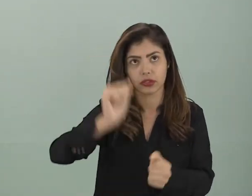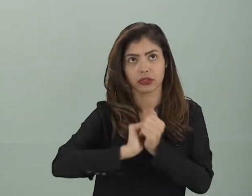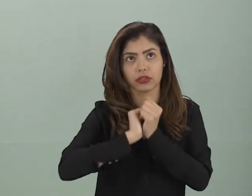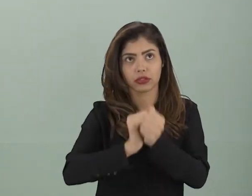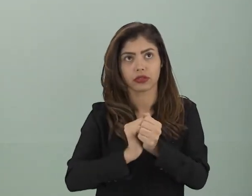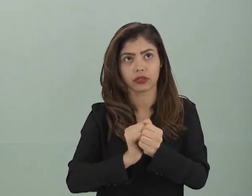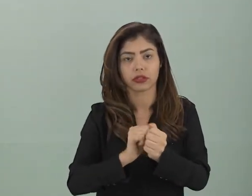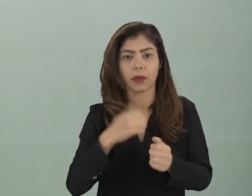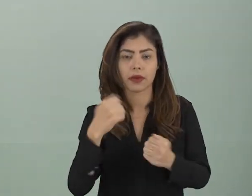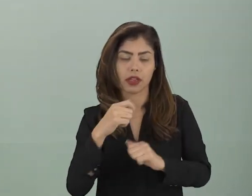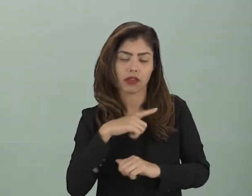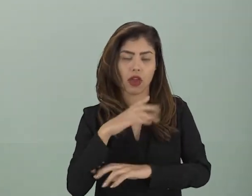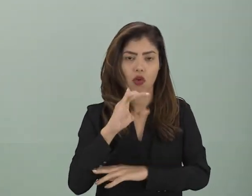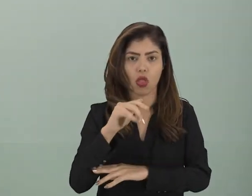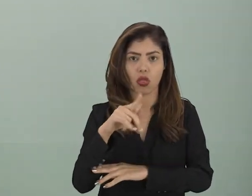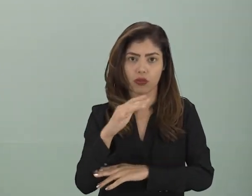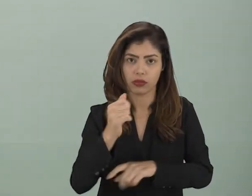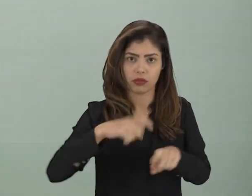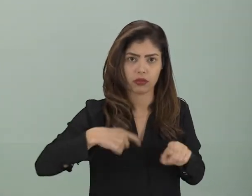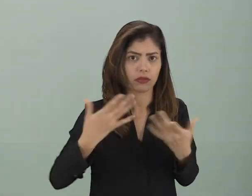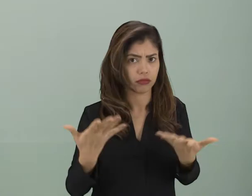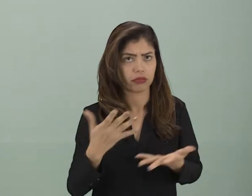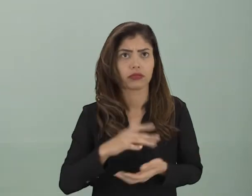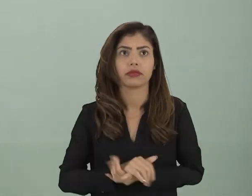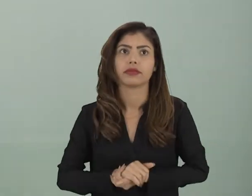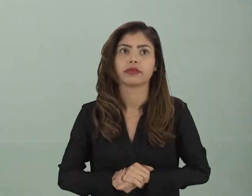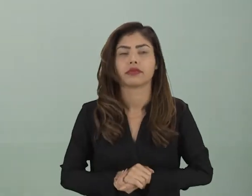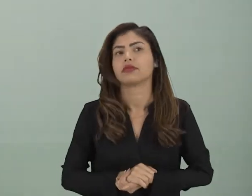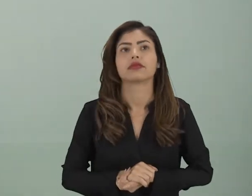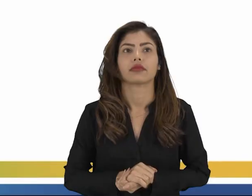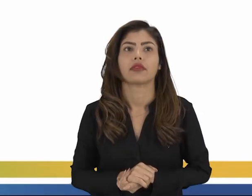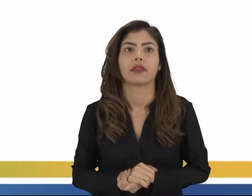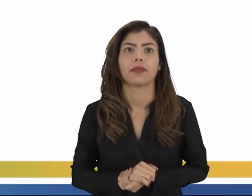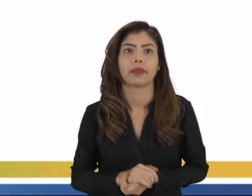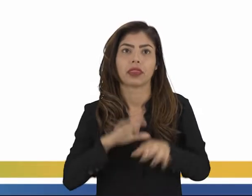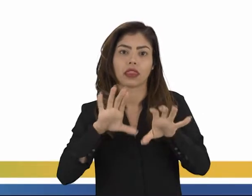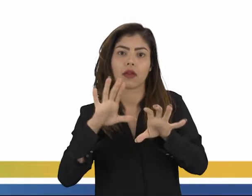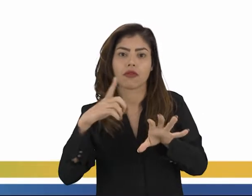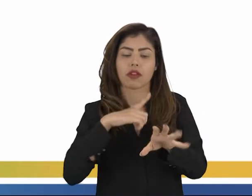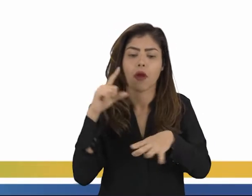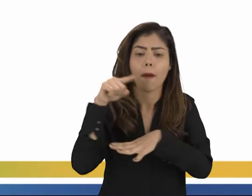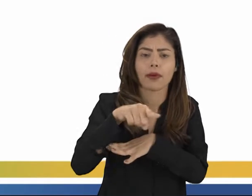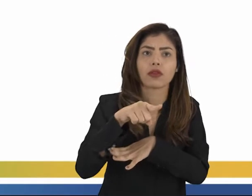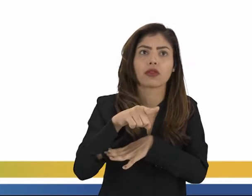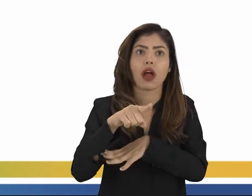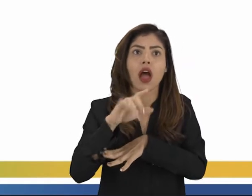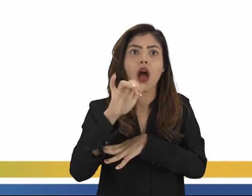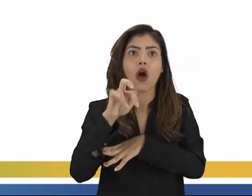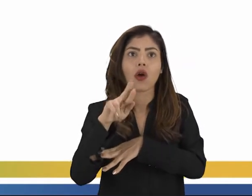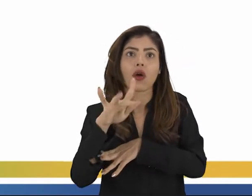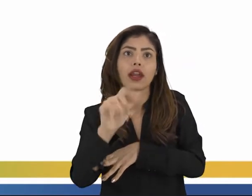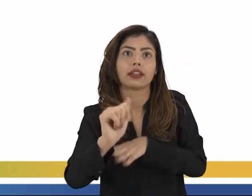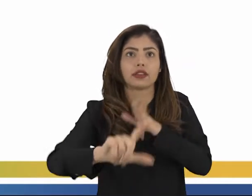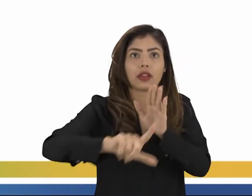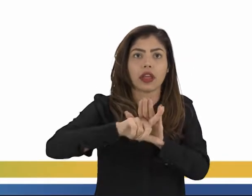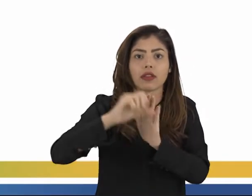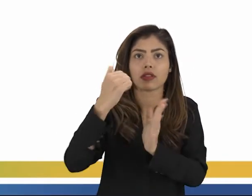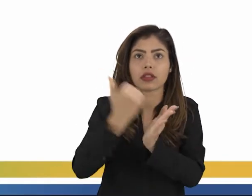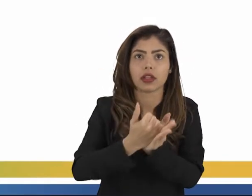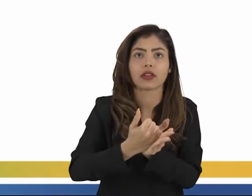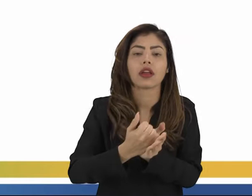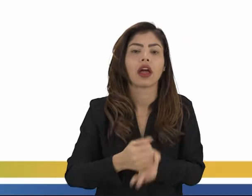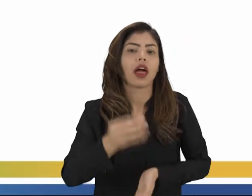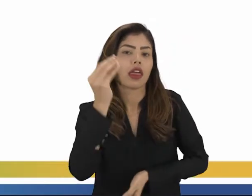ser mantidos pelos colonos. Isso era um absurdo, pessoal. E aí nós temos o ponto aí, Congresso do Lei do Selo, que foi uma